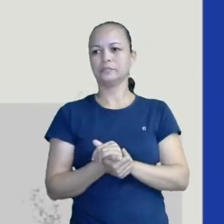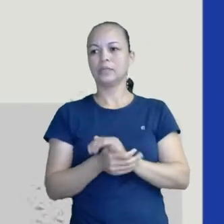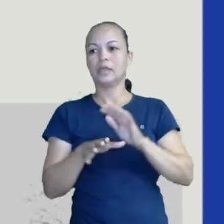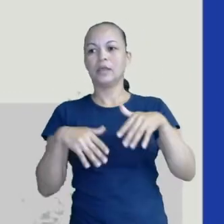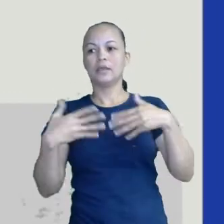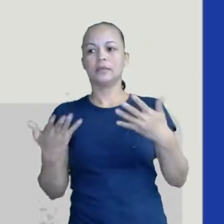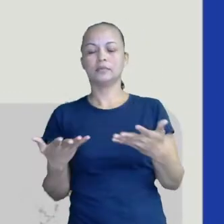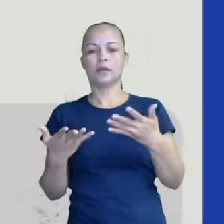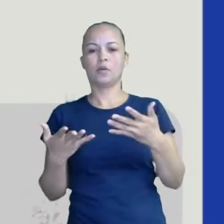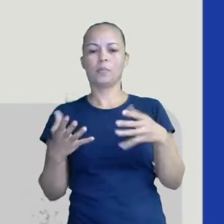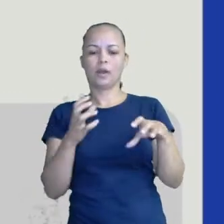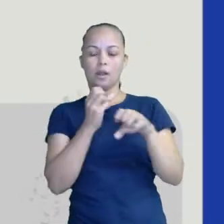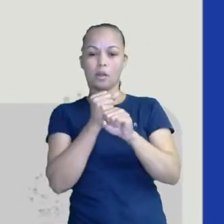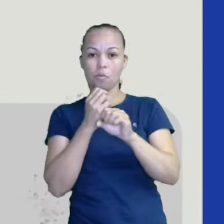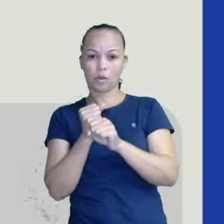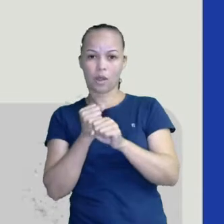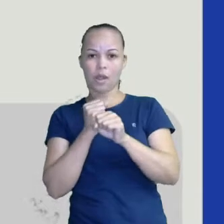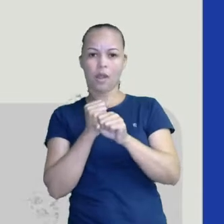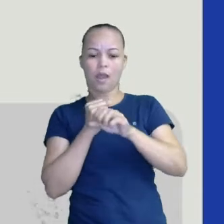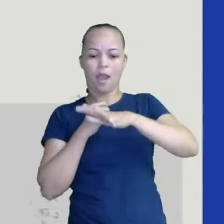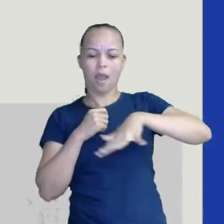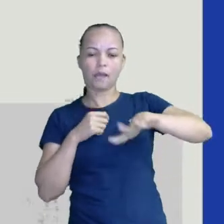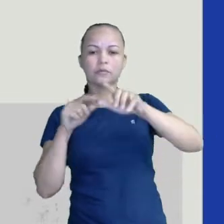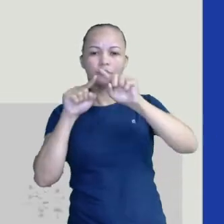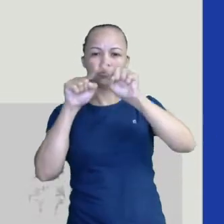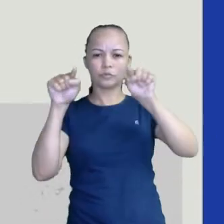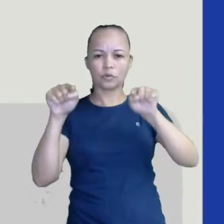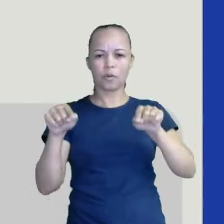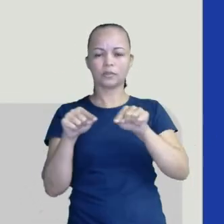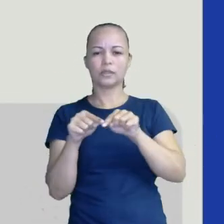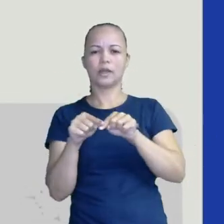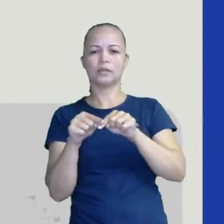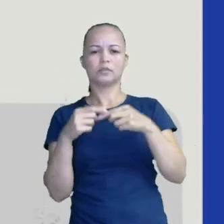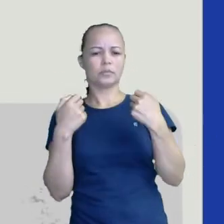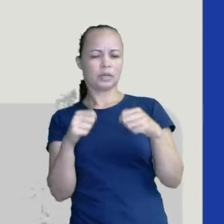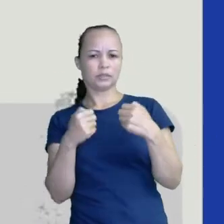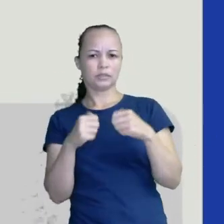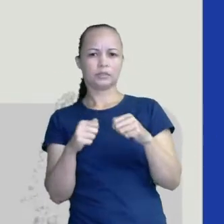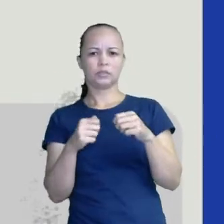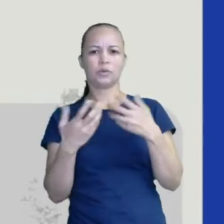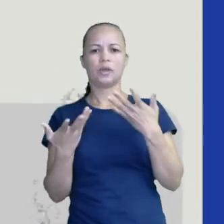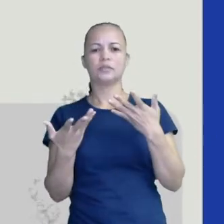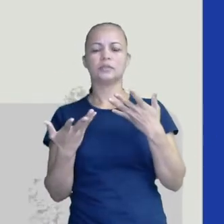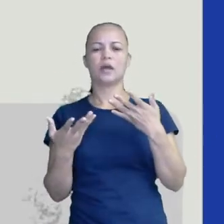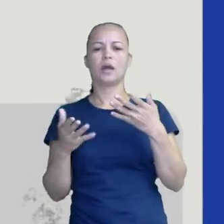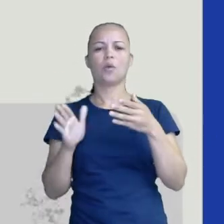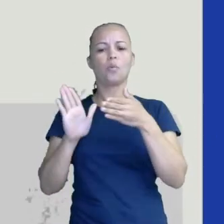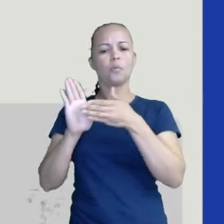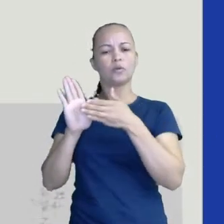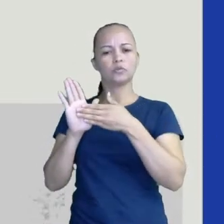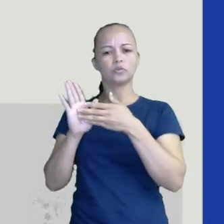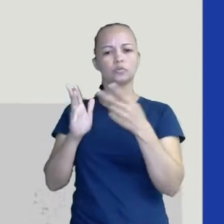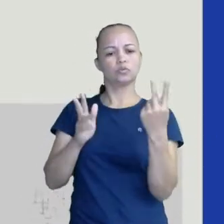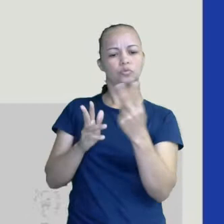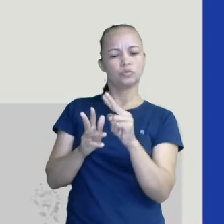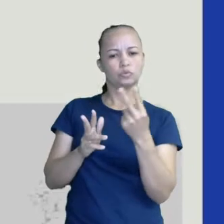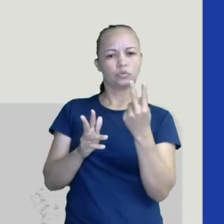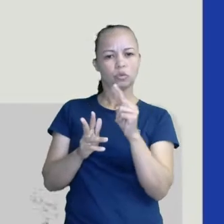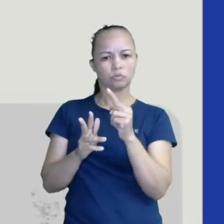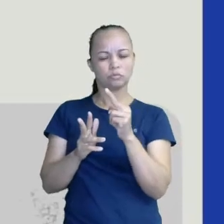para calcular a área do quadrado é necessário realizar o produto entre 12 lado